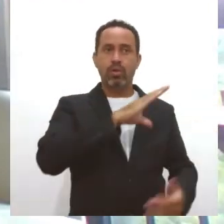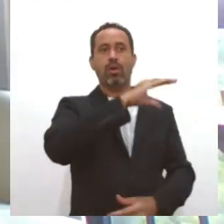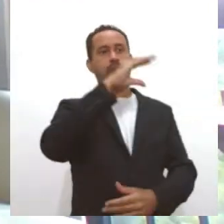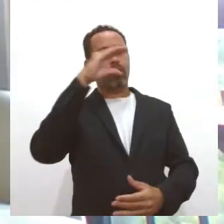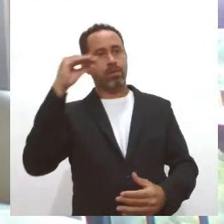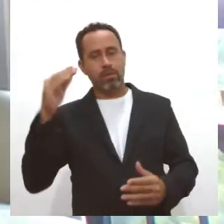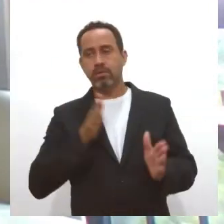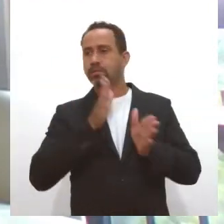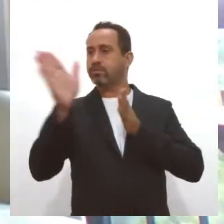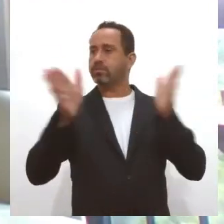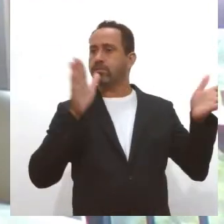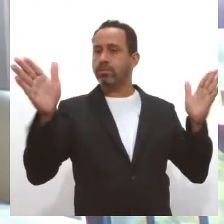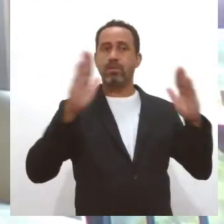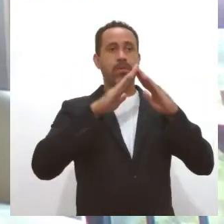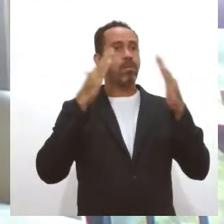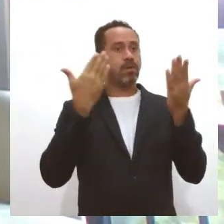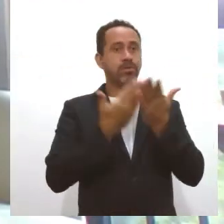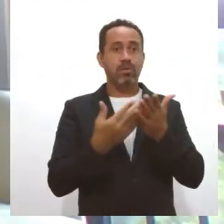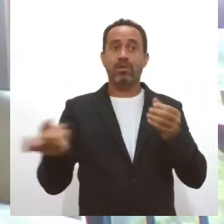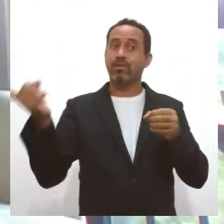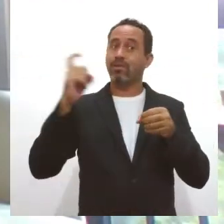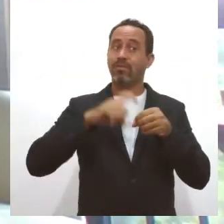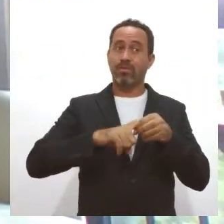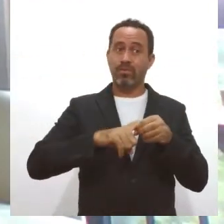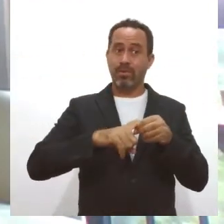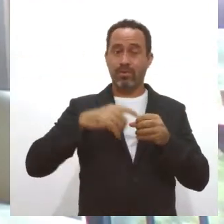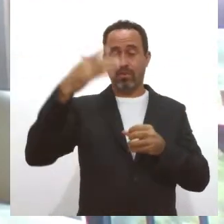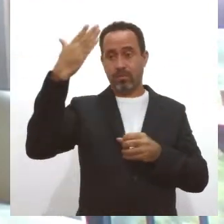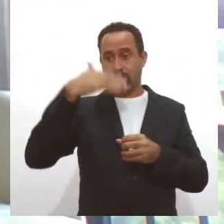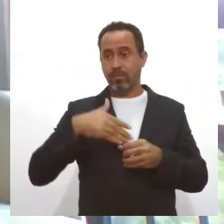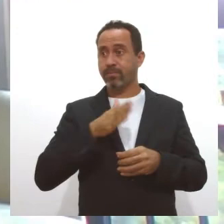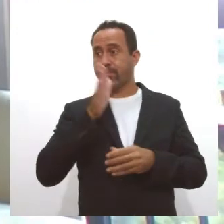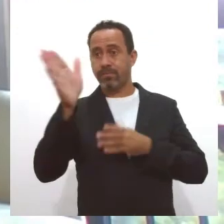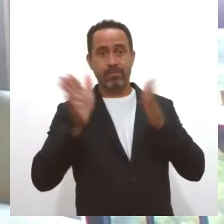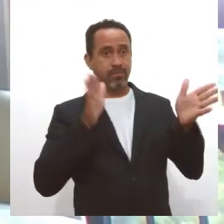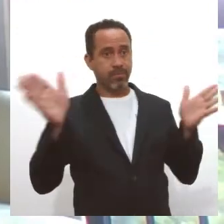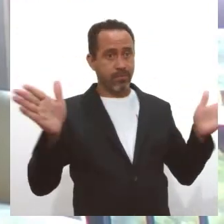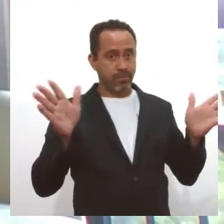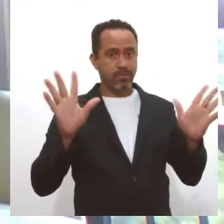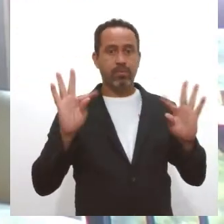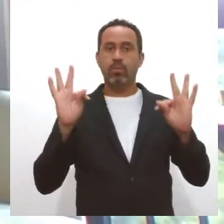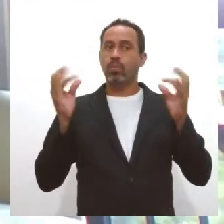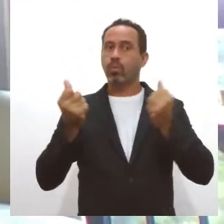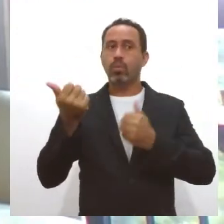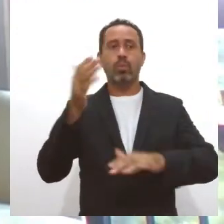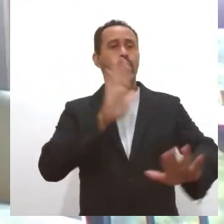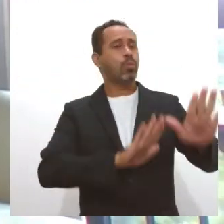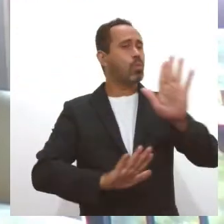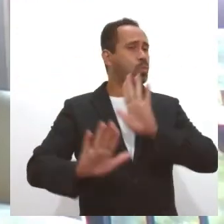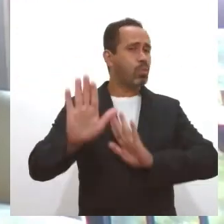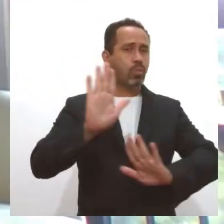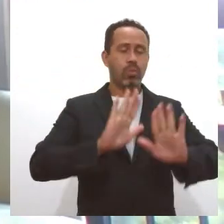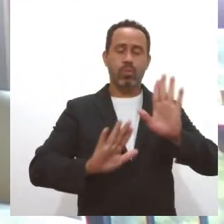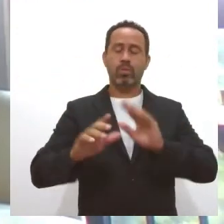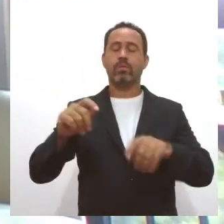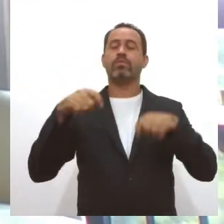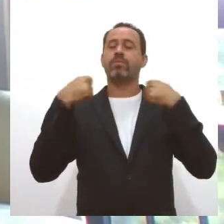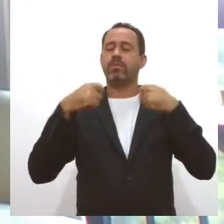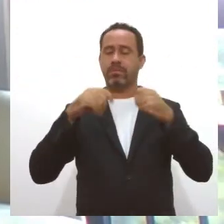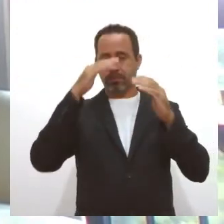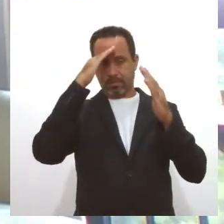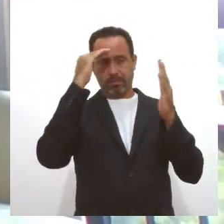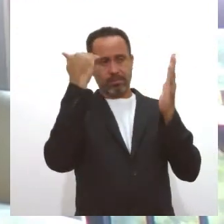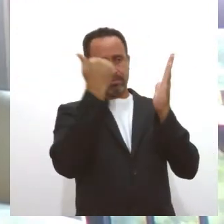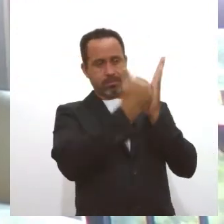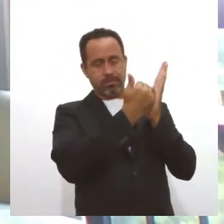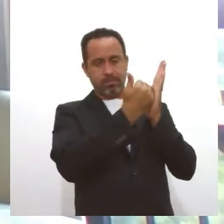estão retornando às atividades de forma presencial. Então, todas as cautelas, todos os cuidados estão sendo adotados. Fizemos